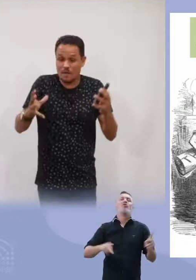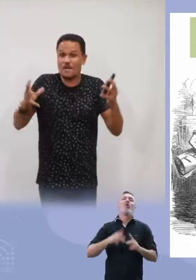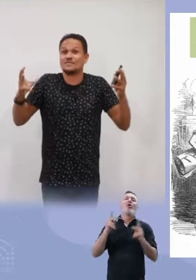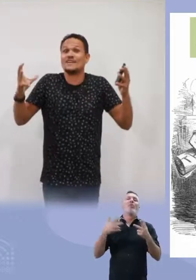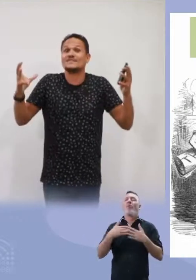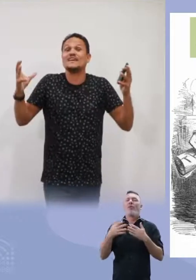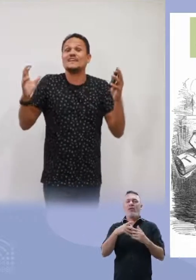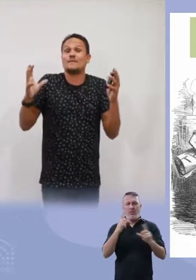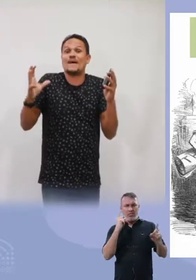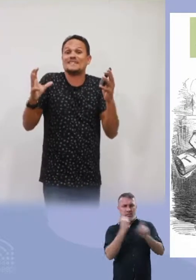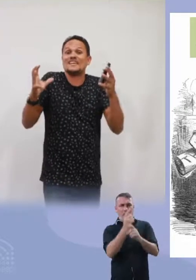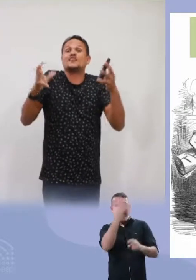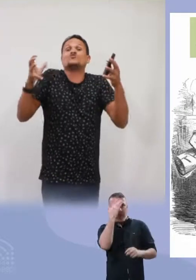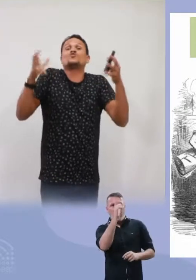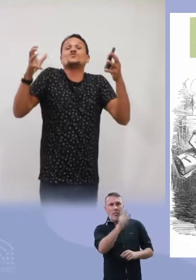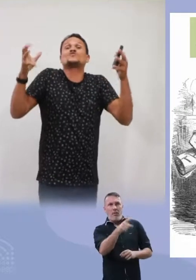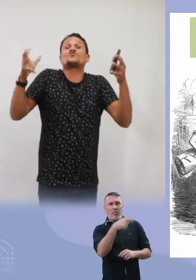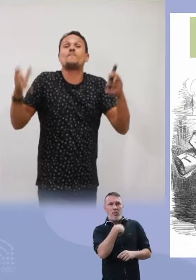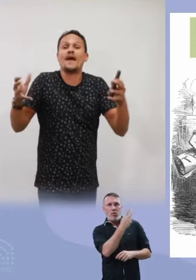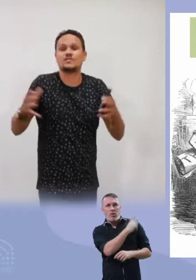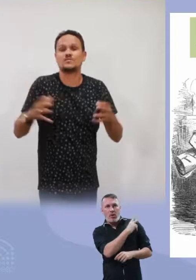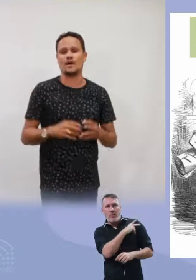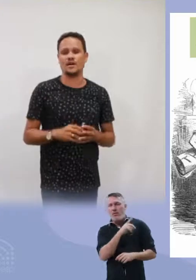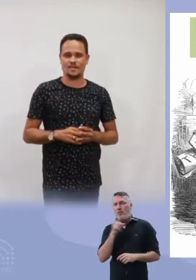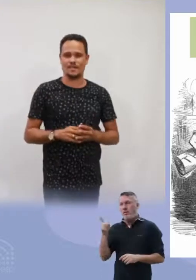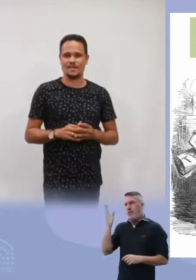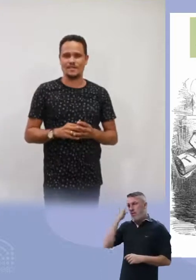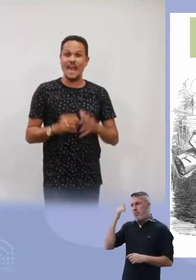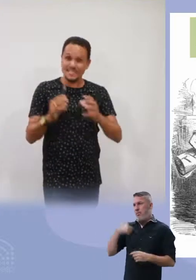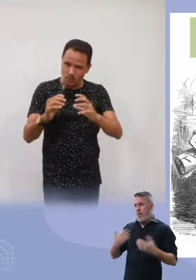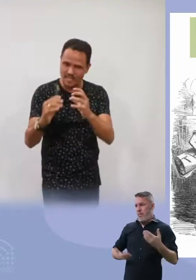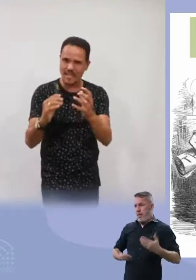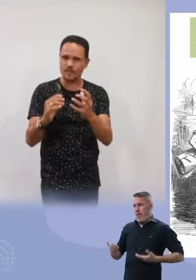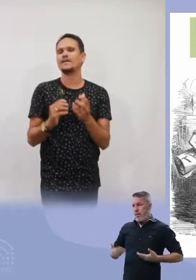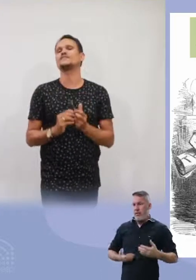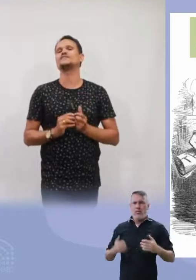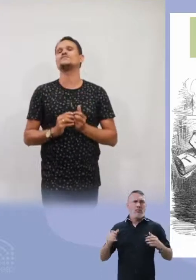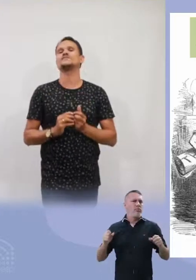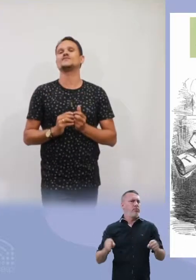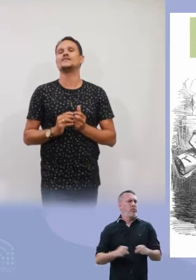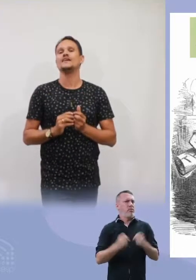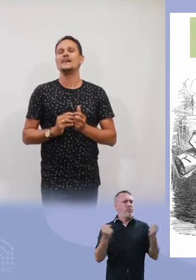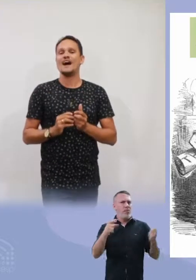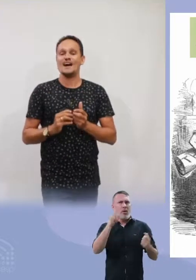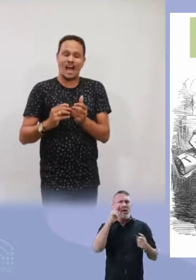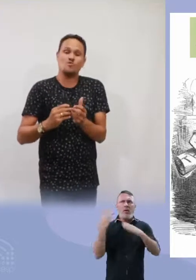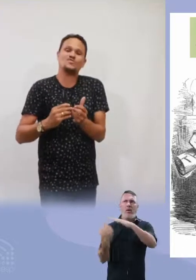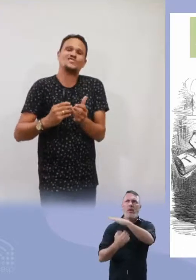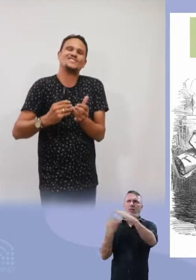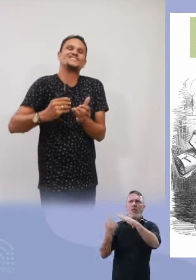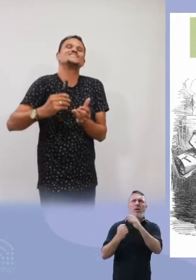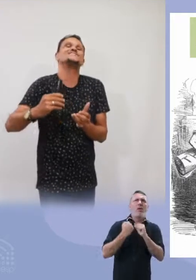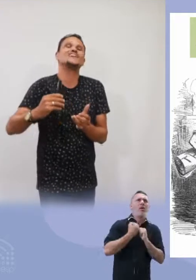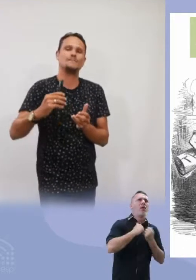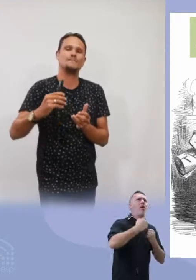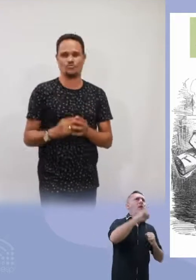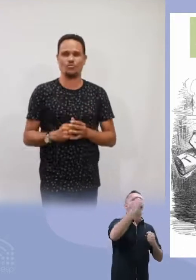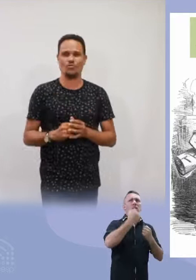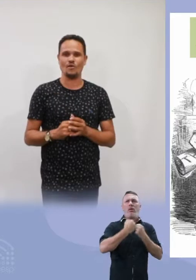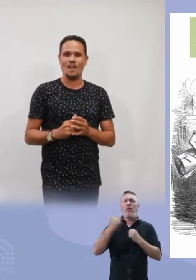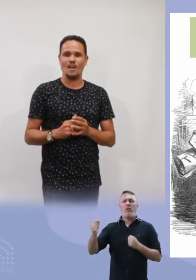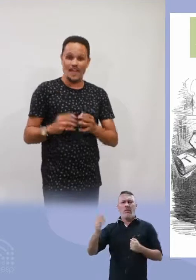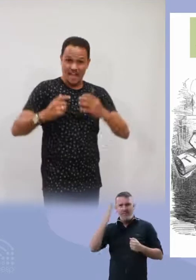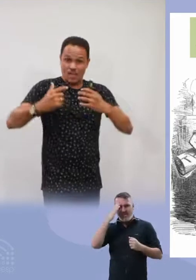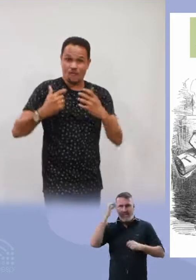olha o tamanho das chamadas indústrias complexas de hoje. Esse é o cenário que eu quero que você imagine. Há um